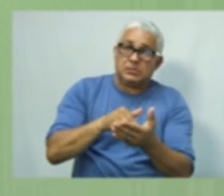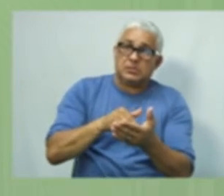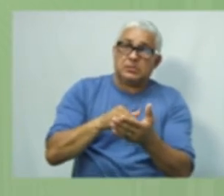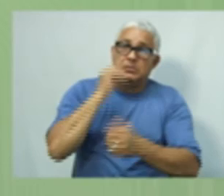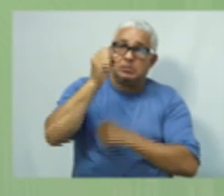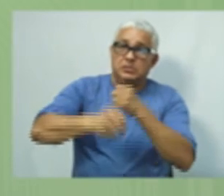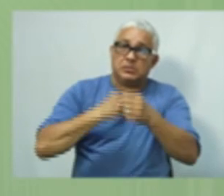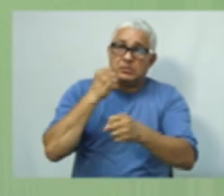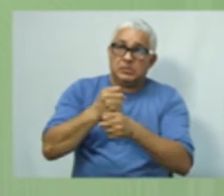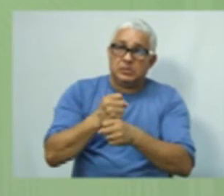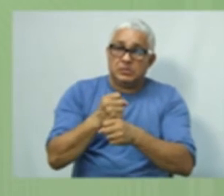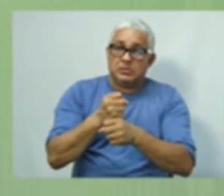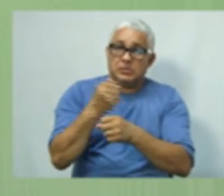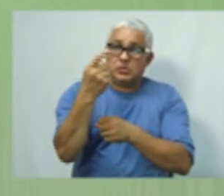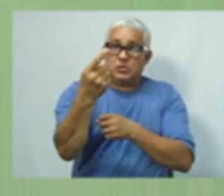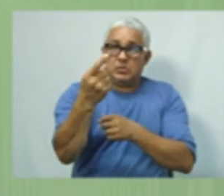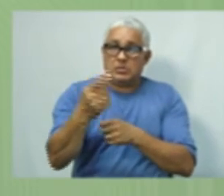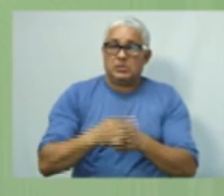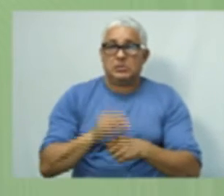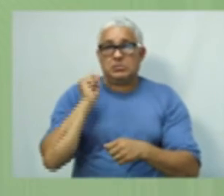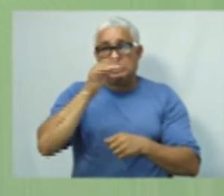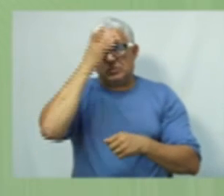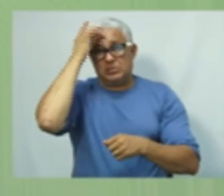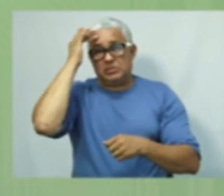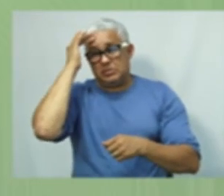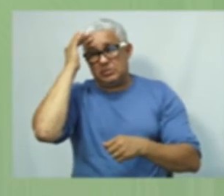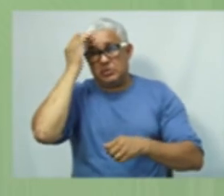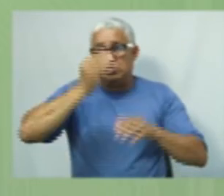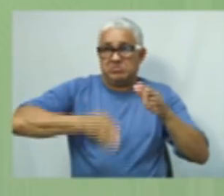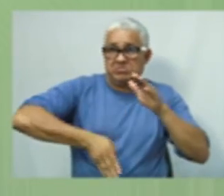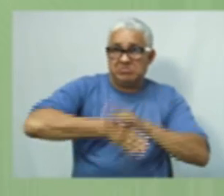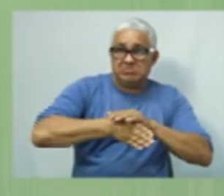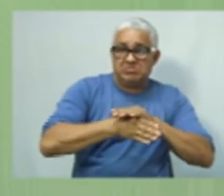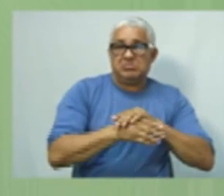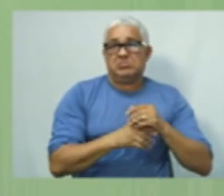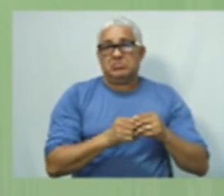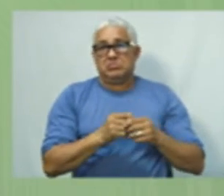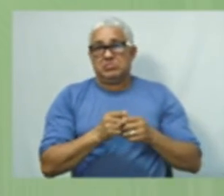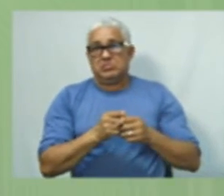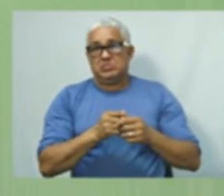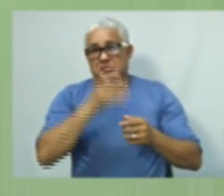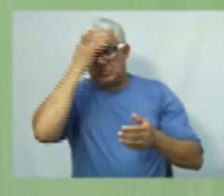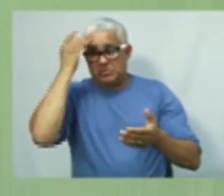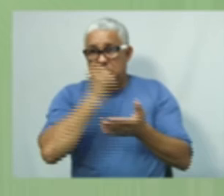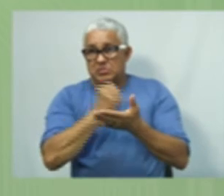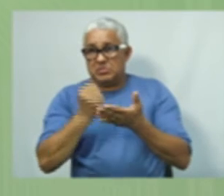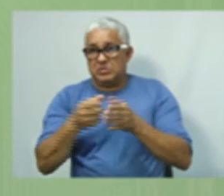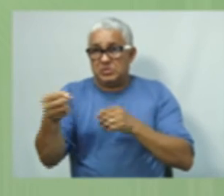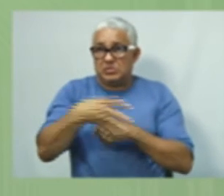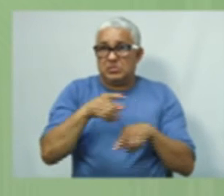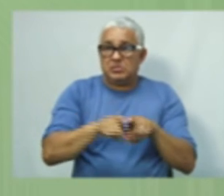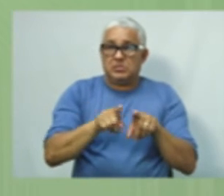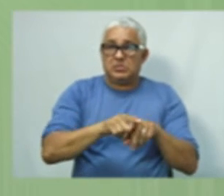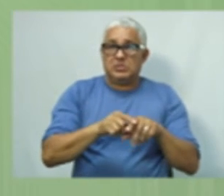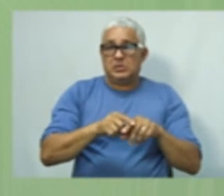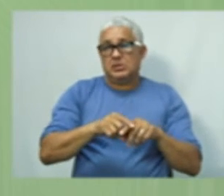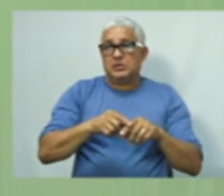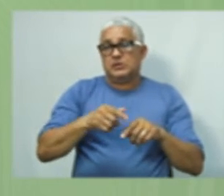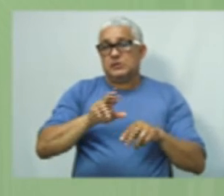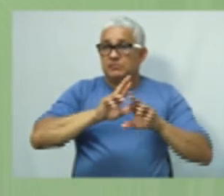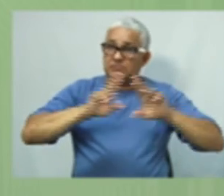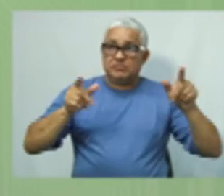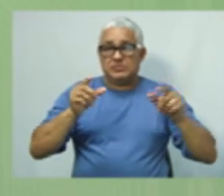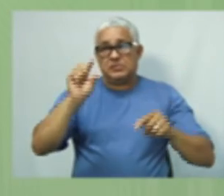seguinte. Então, assim, se alguém entrar, fizer uma nova, vamos dizer, admissão dentro da empresa, as variáveis são pormenores, não é isso,